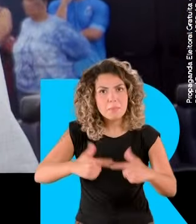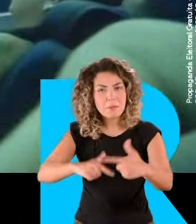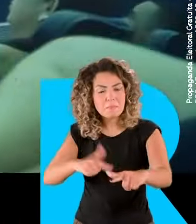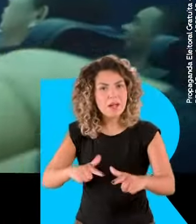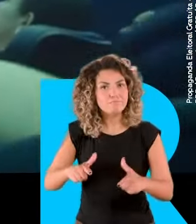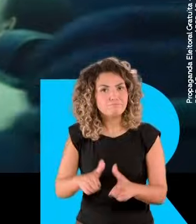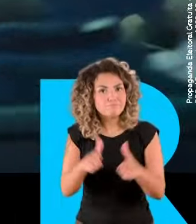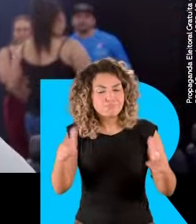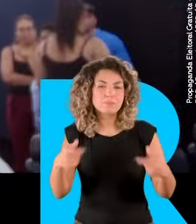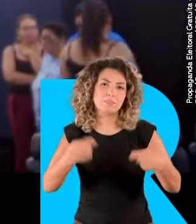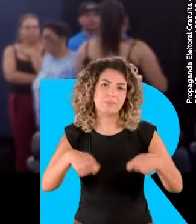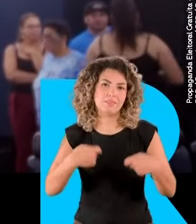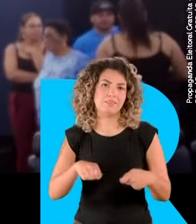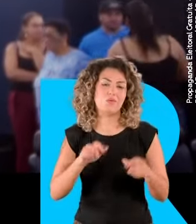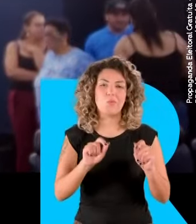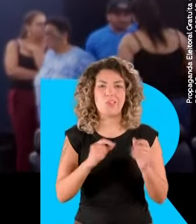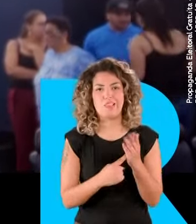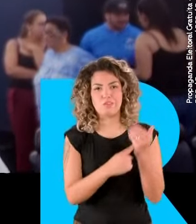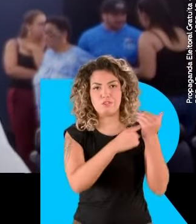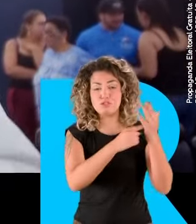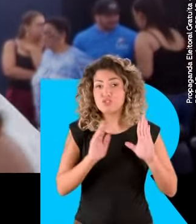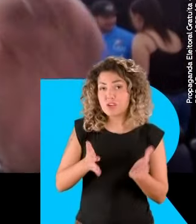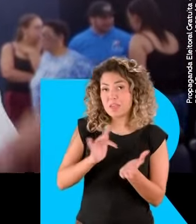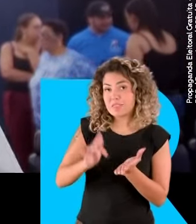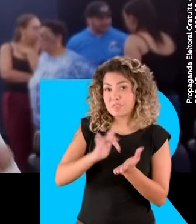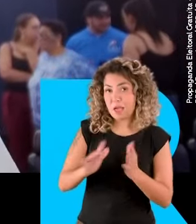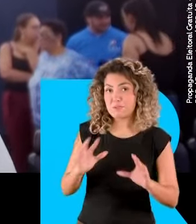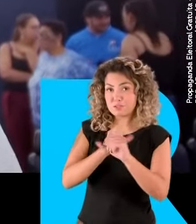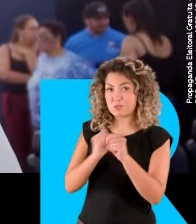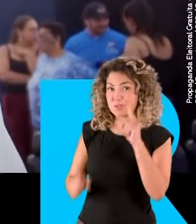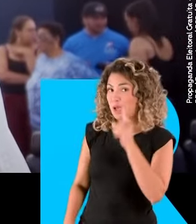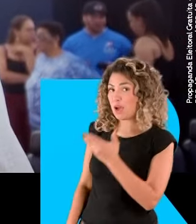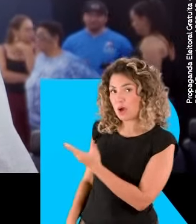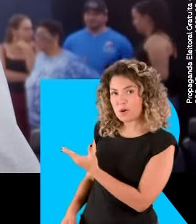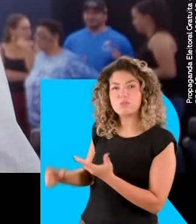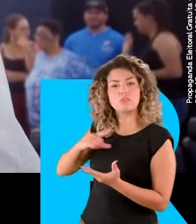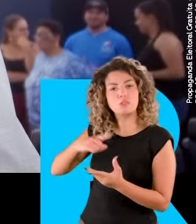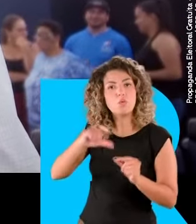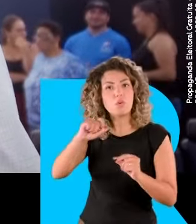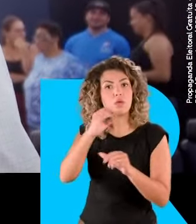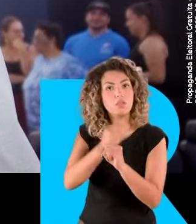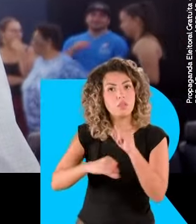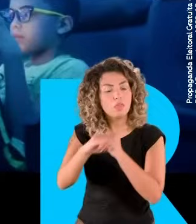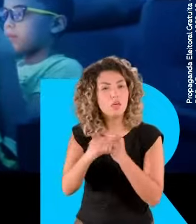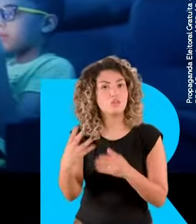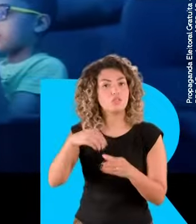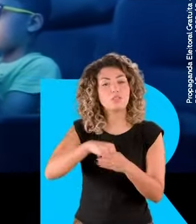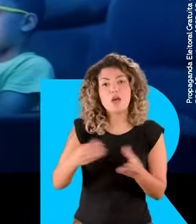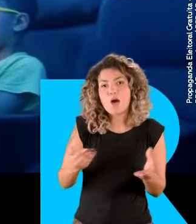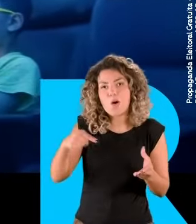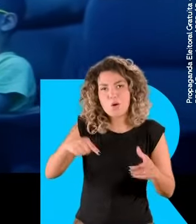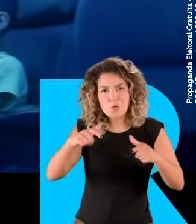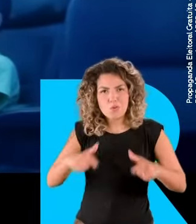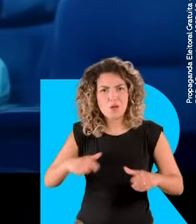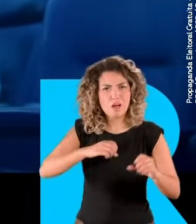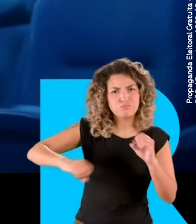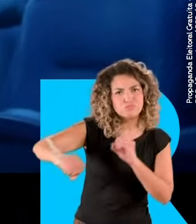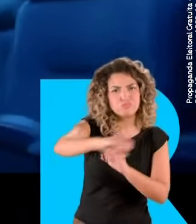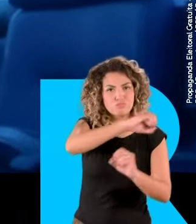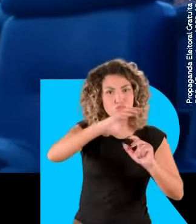ter tecnologia. A gente colocou 506 mil tablets para os nossos alunos, tablets com conteúdo pedagógico, com acesso à internet. Nós estamos